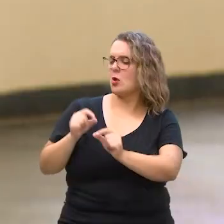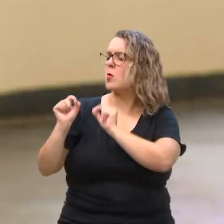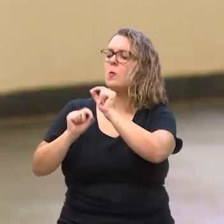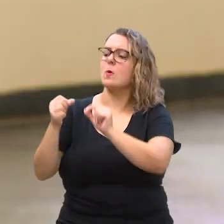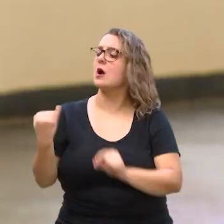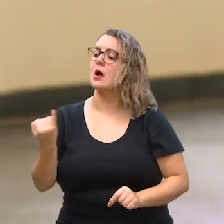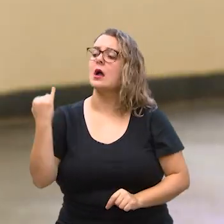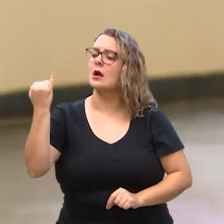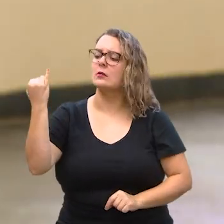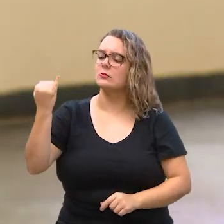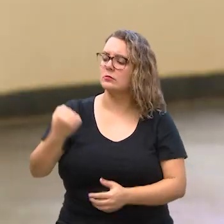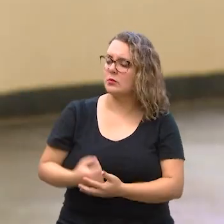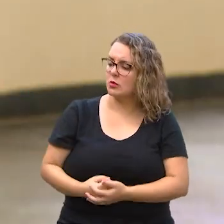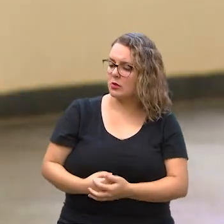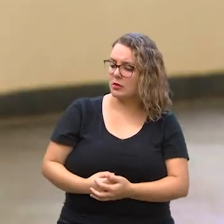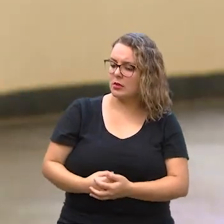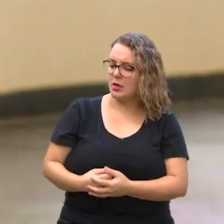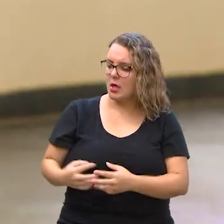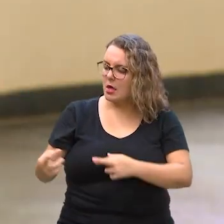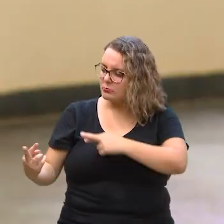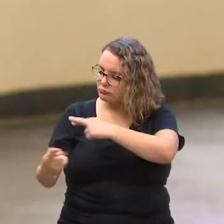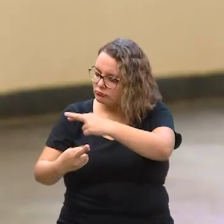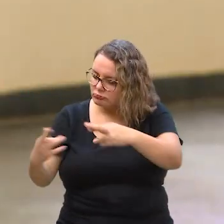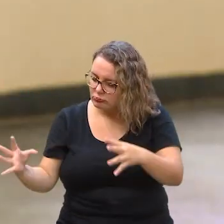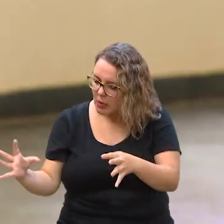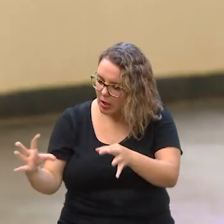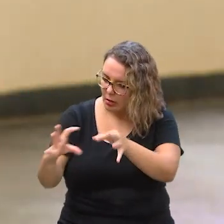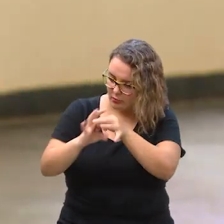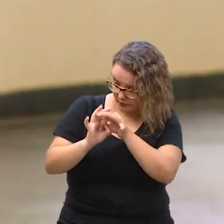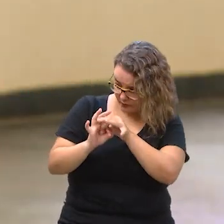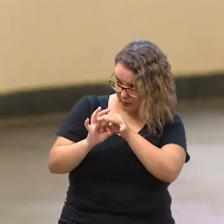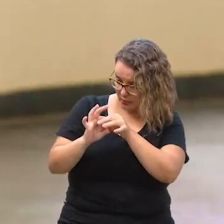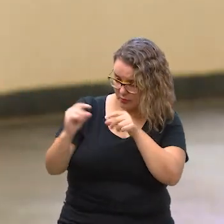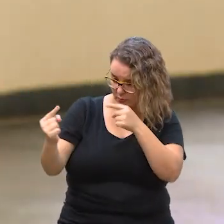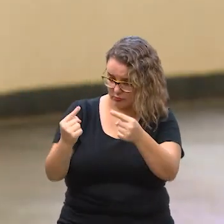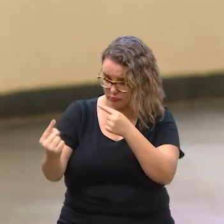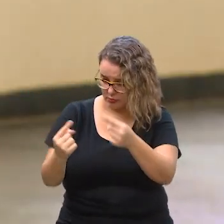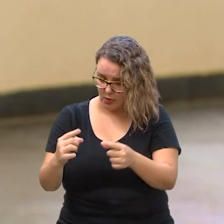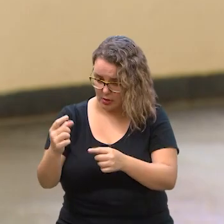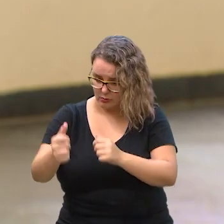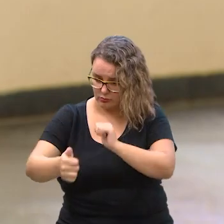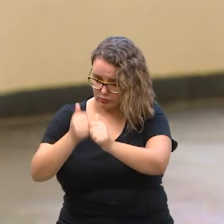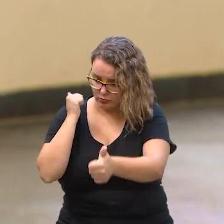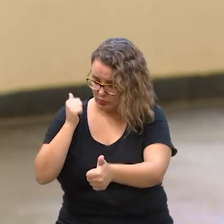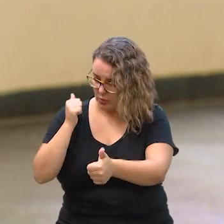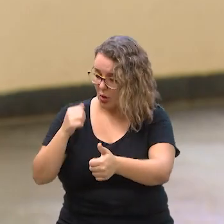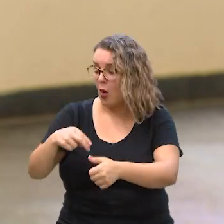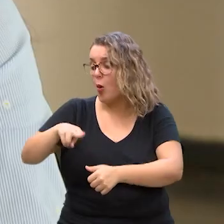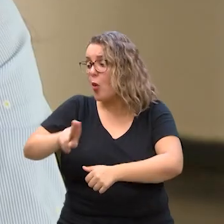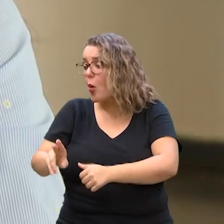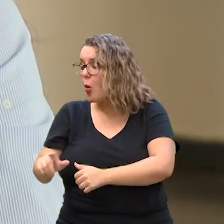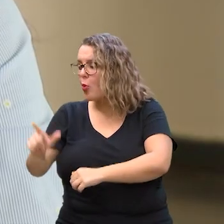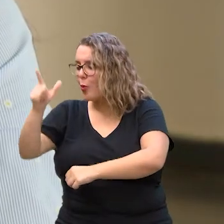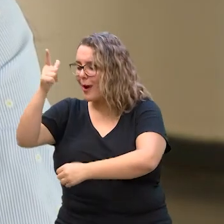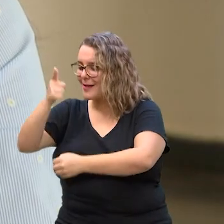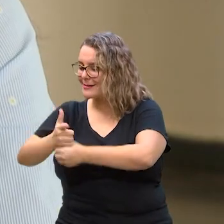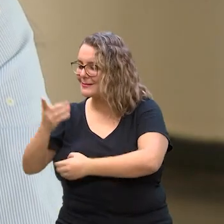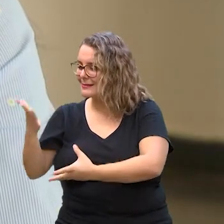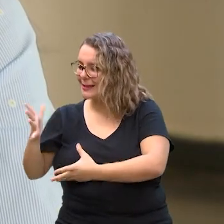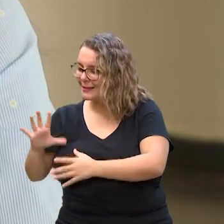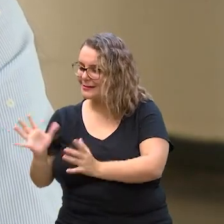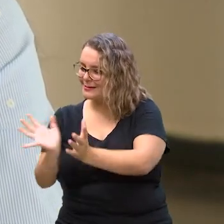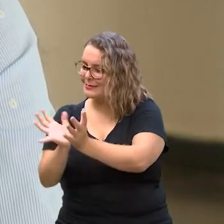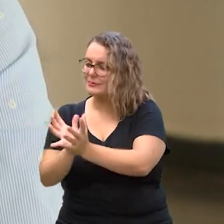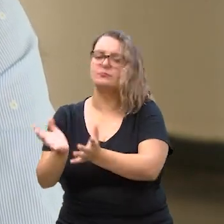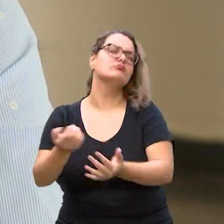mais importante? É a formação de vínculo entre os atletas ou a organização de uma liderança?